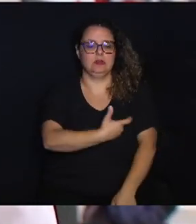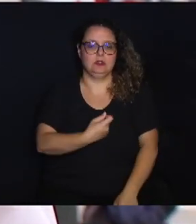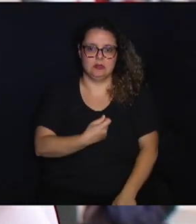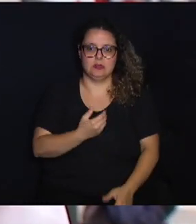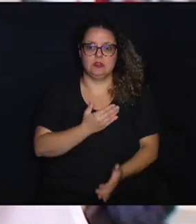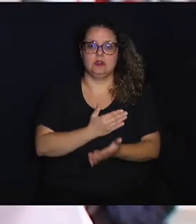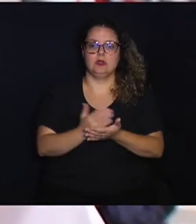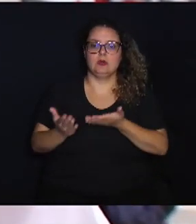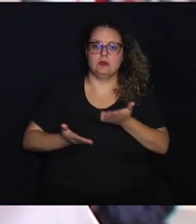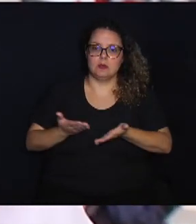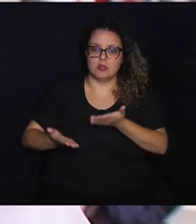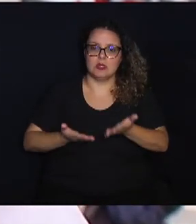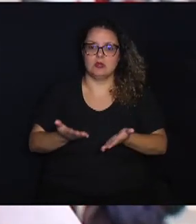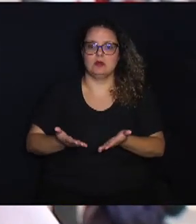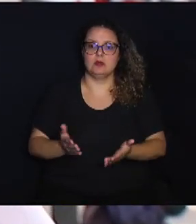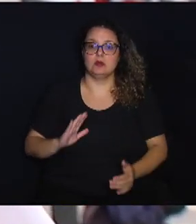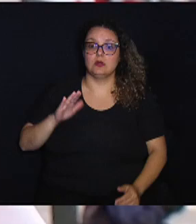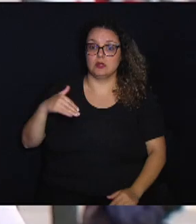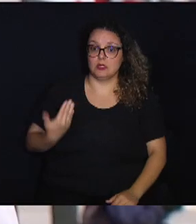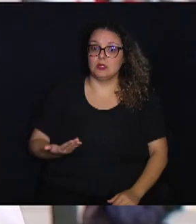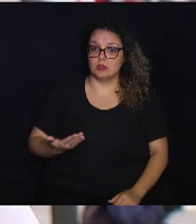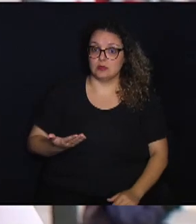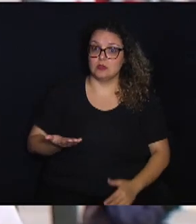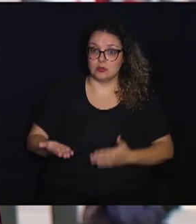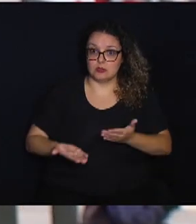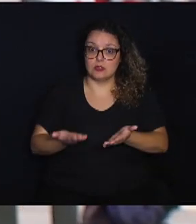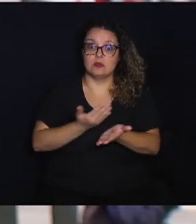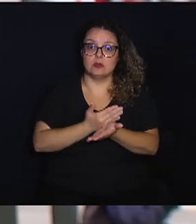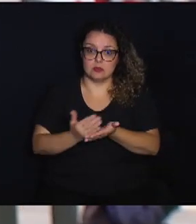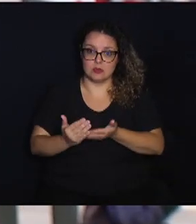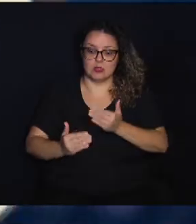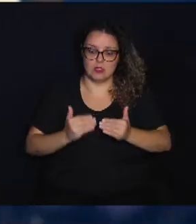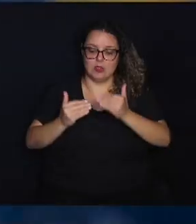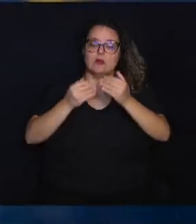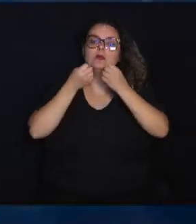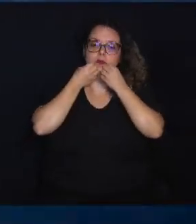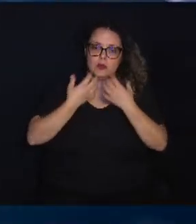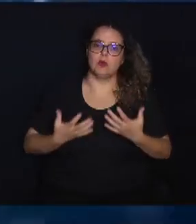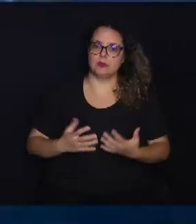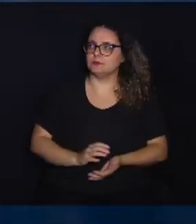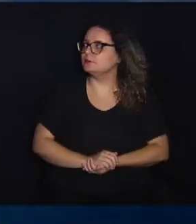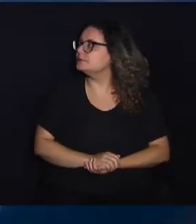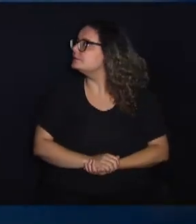inicia o tratamento e quando logo tratado no início, a evolução é muito boa.